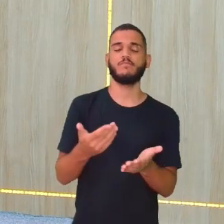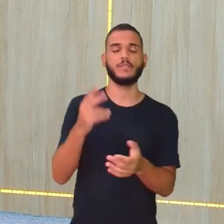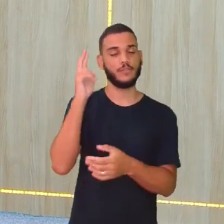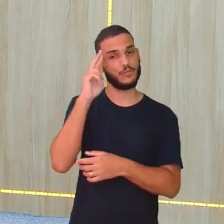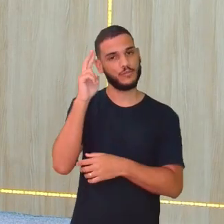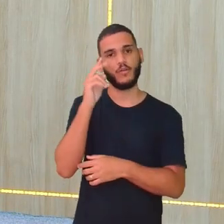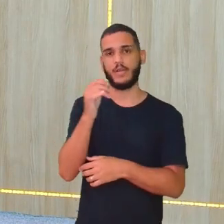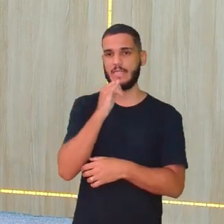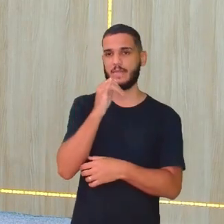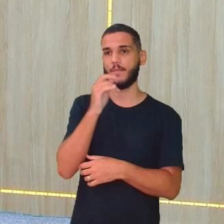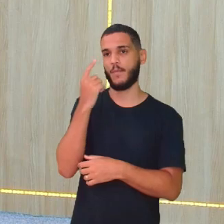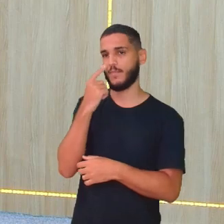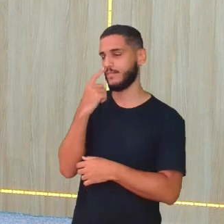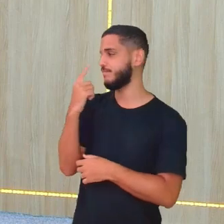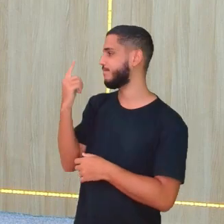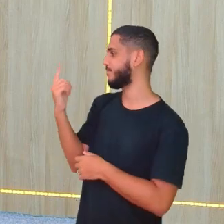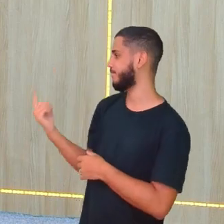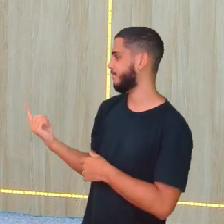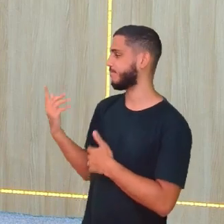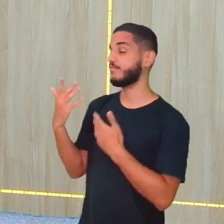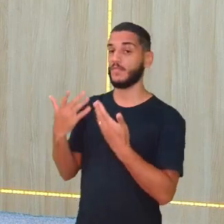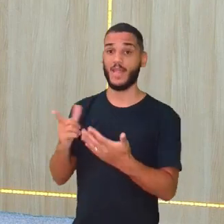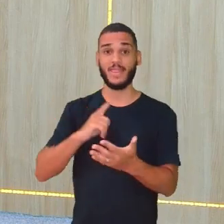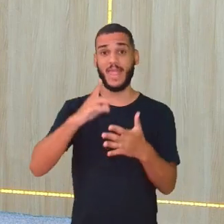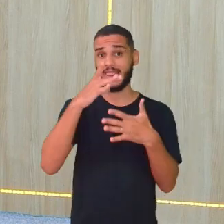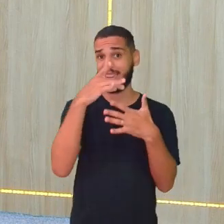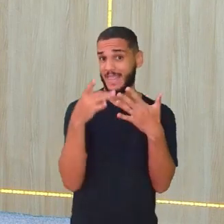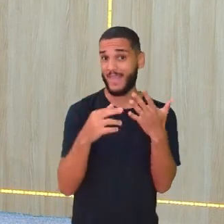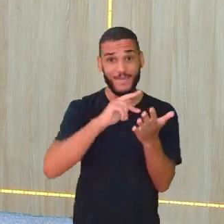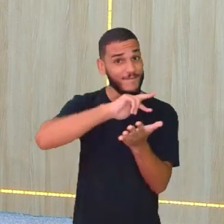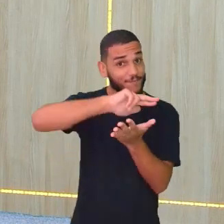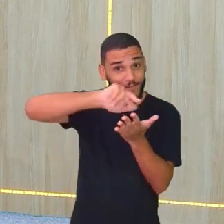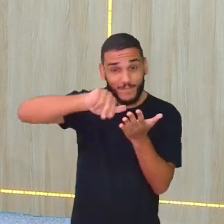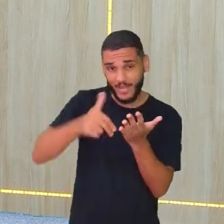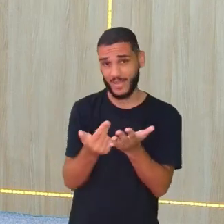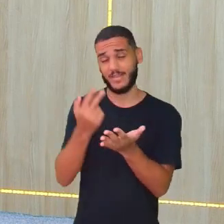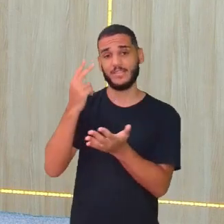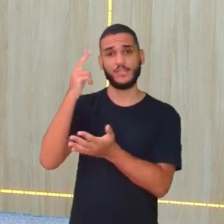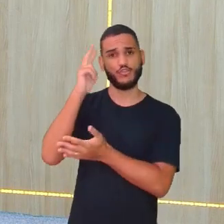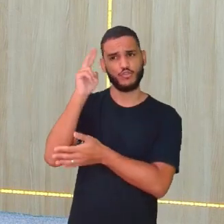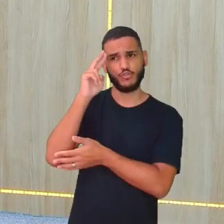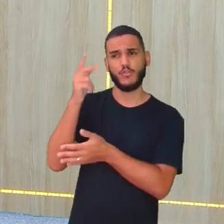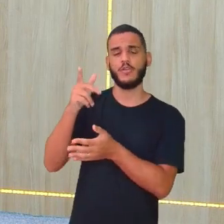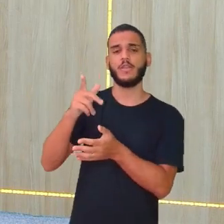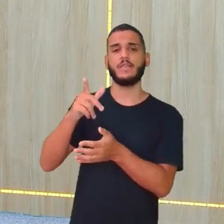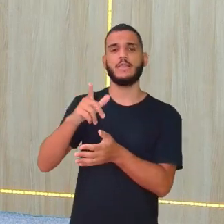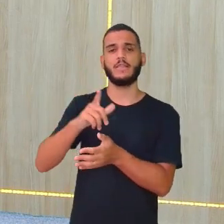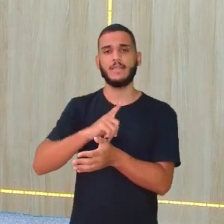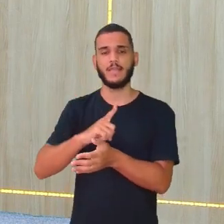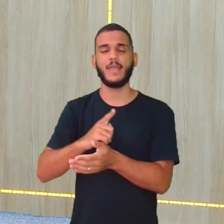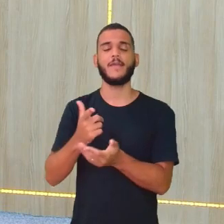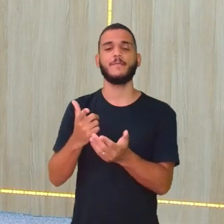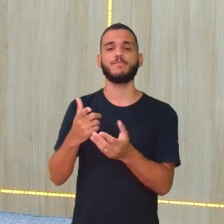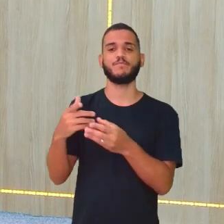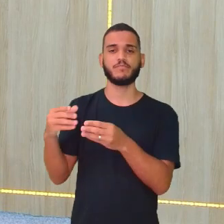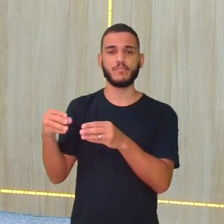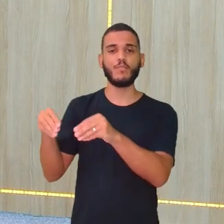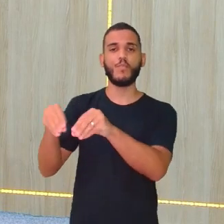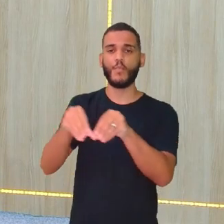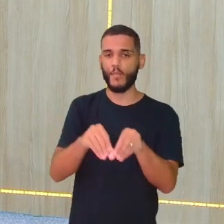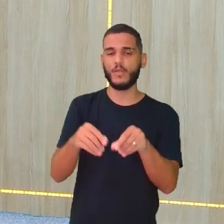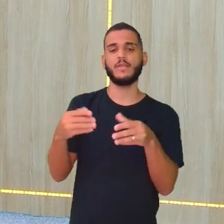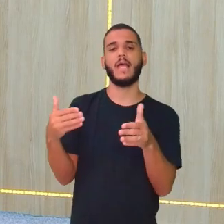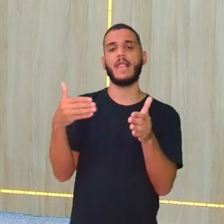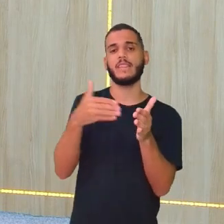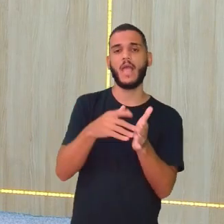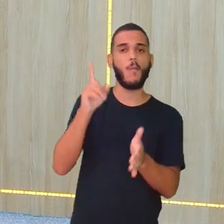algodão, existiam muitos detalhes. Inclusive, essa história sai do sertão para os Estados Unidos e volta. E